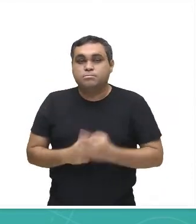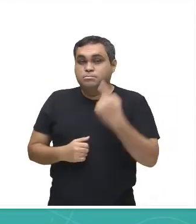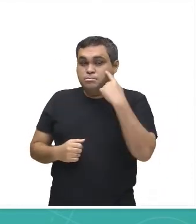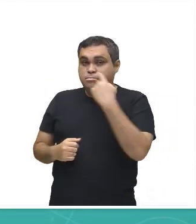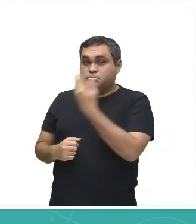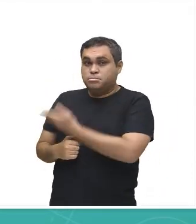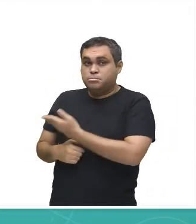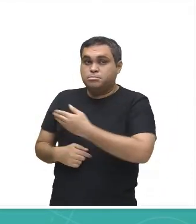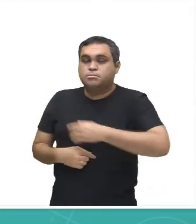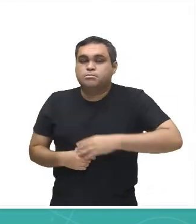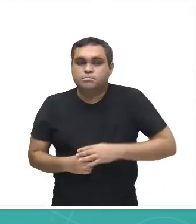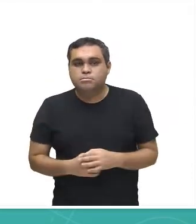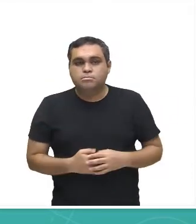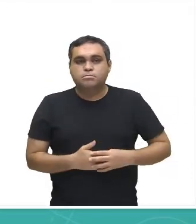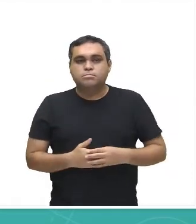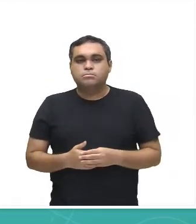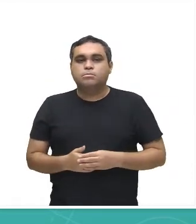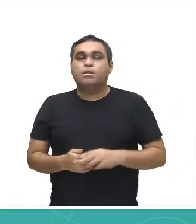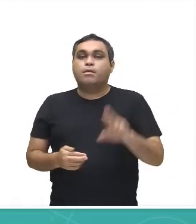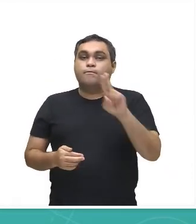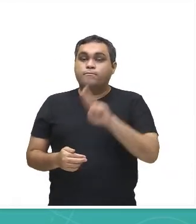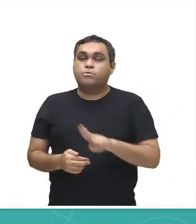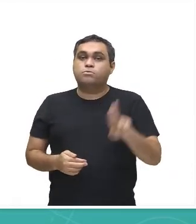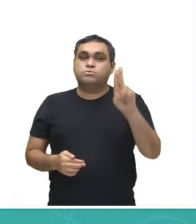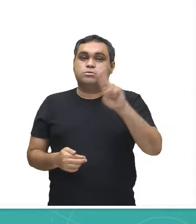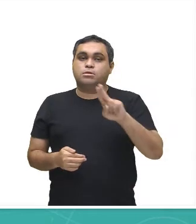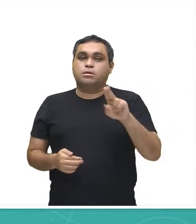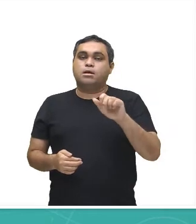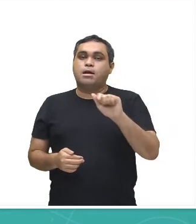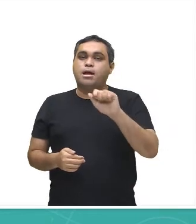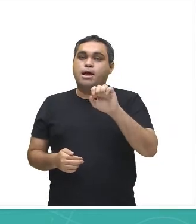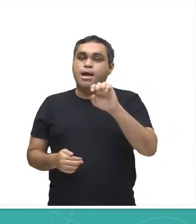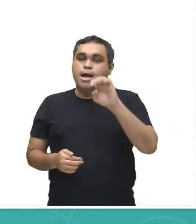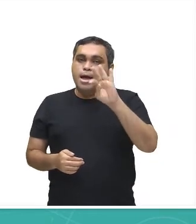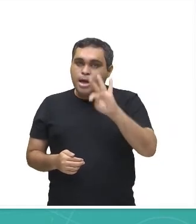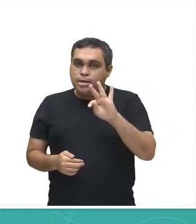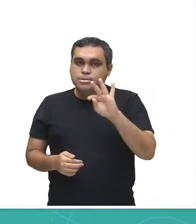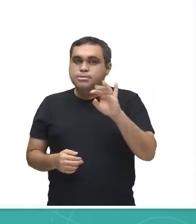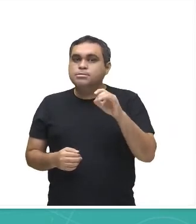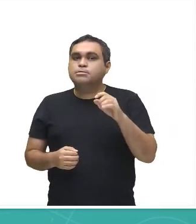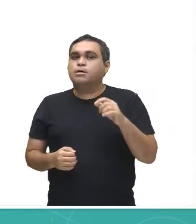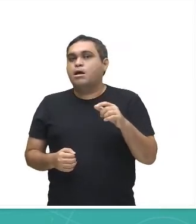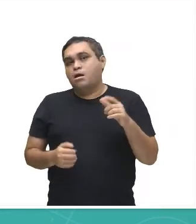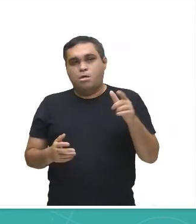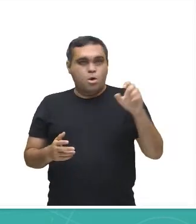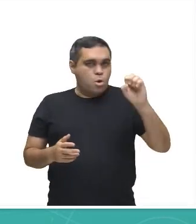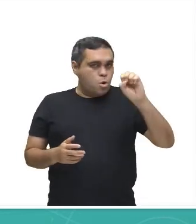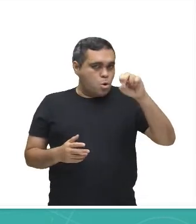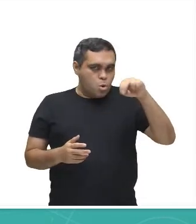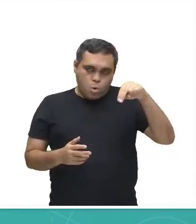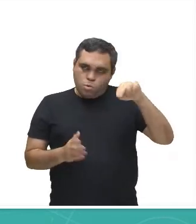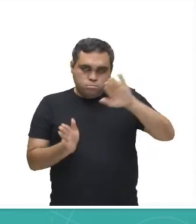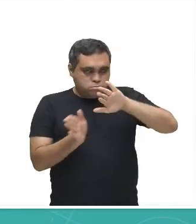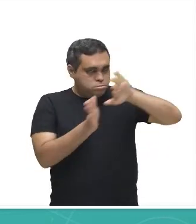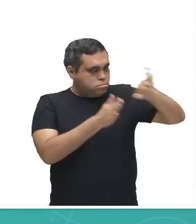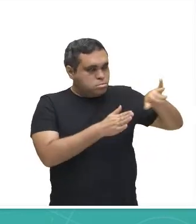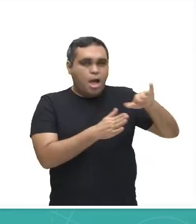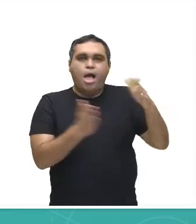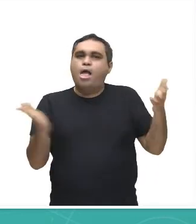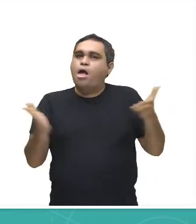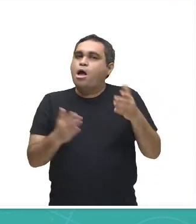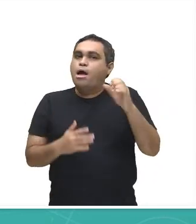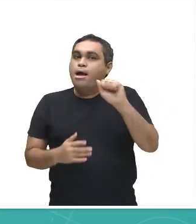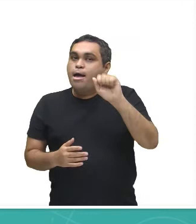Vejam que você vai utilizar a preposition at, não vai mais utilizar o on aqui, certo? Todas